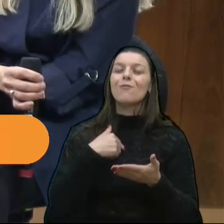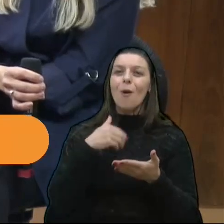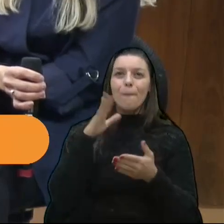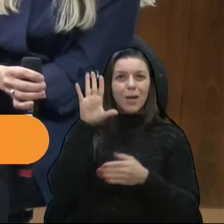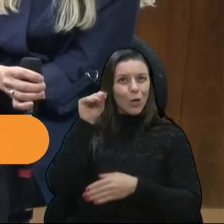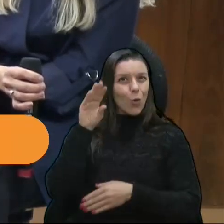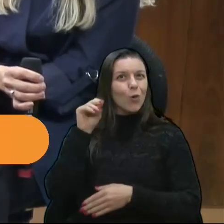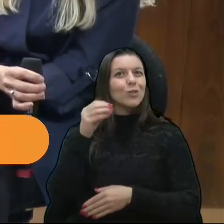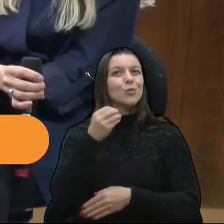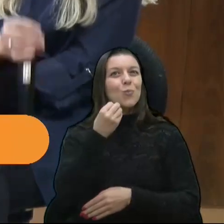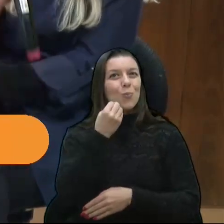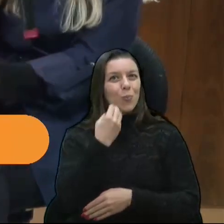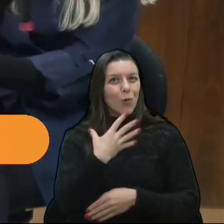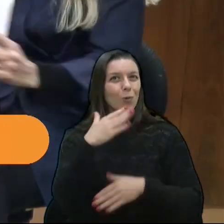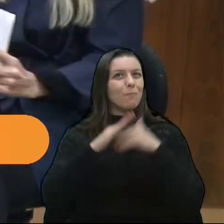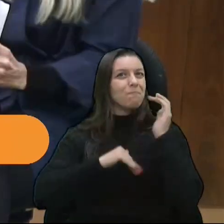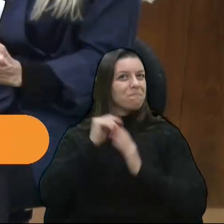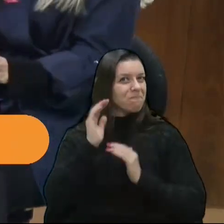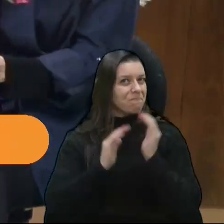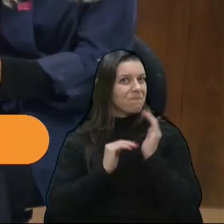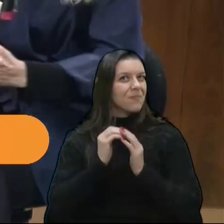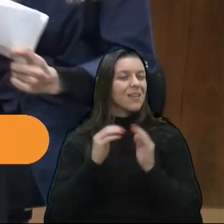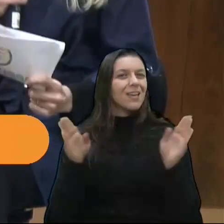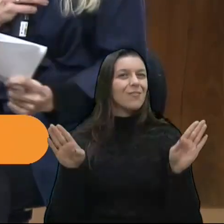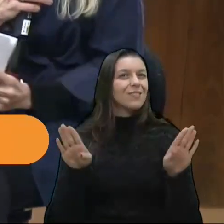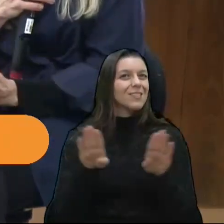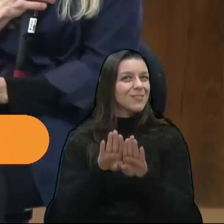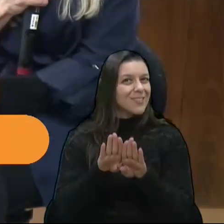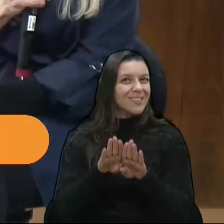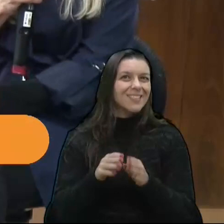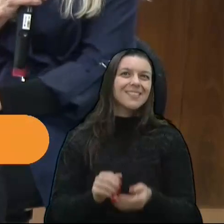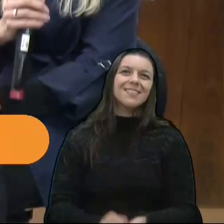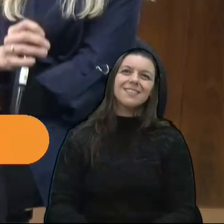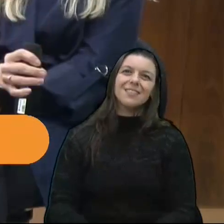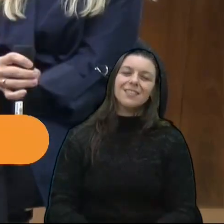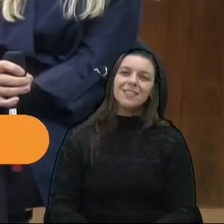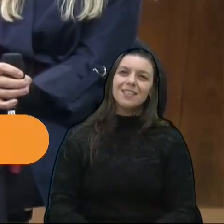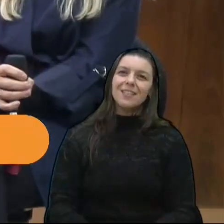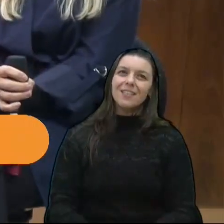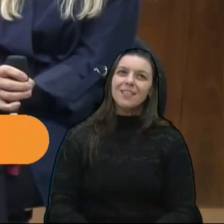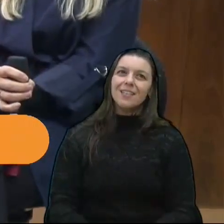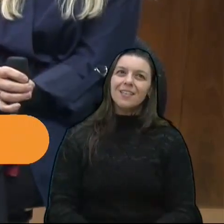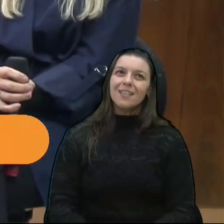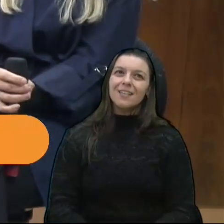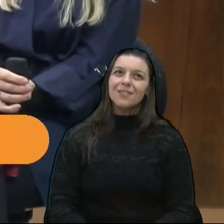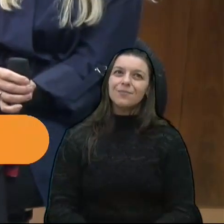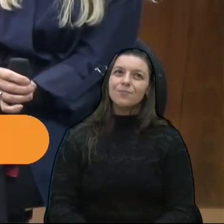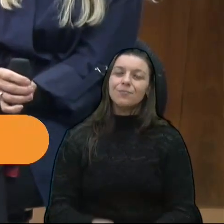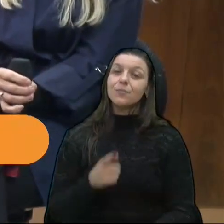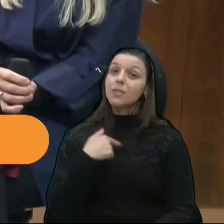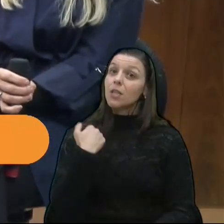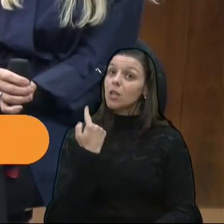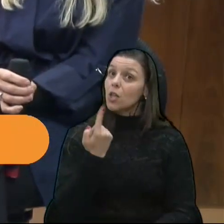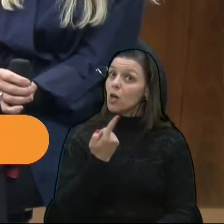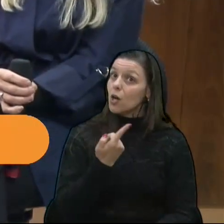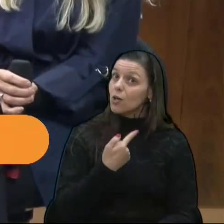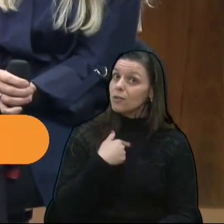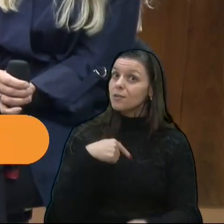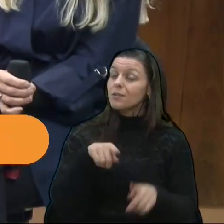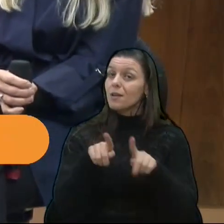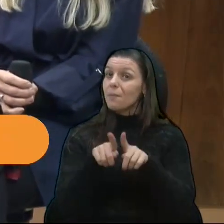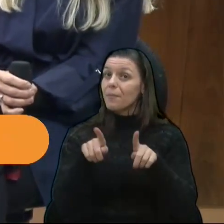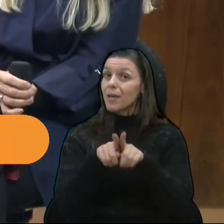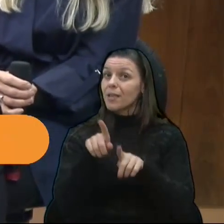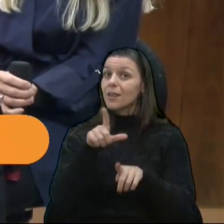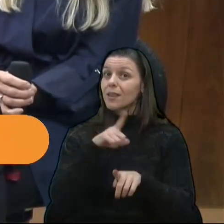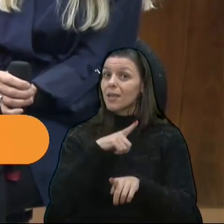noite muito produtiva. E é o fechamento. Com certeza. Mas a gente também tem um recado que a Letícia vai passar para a